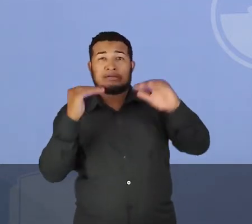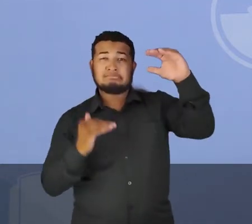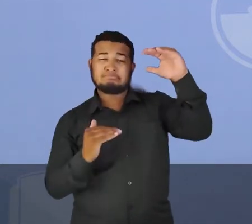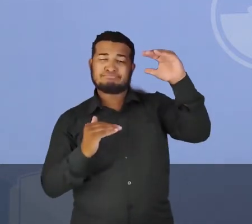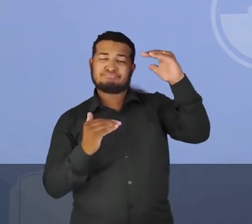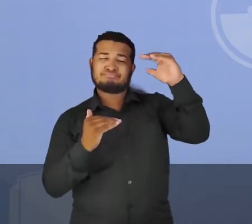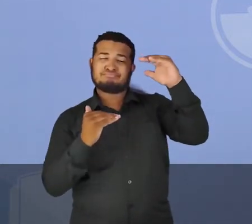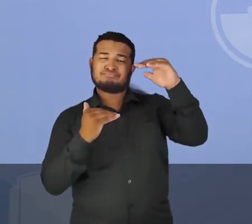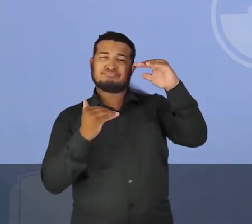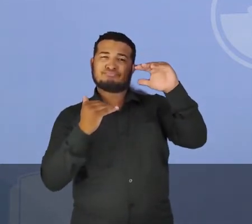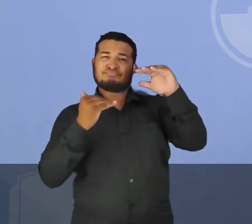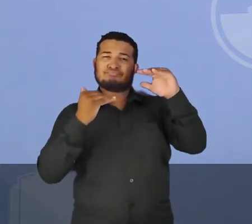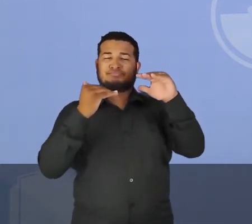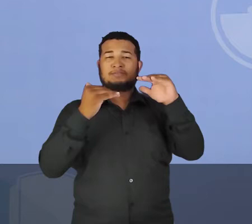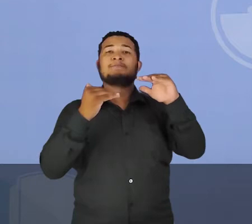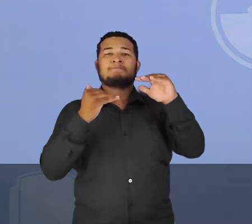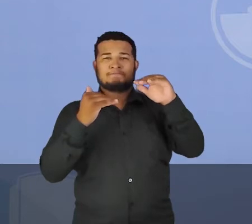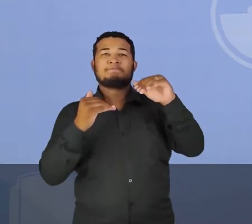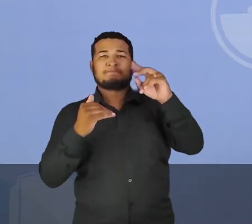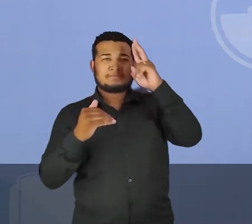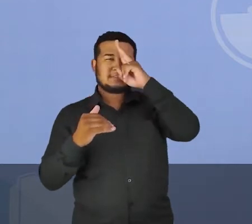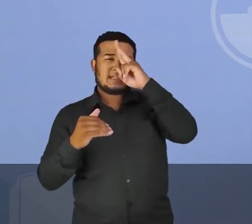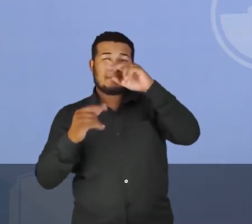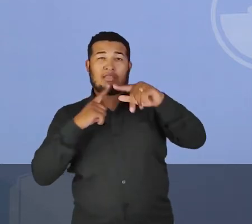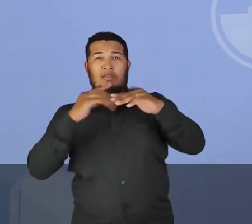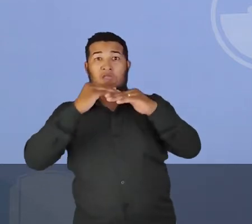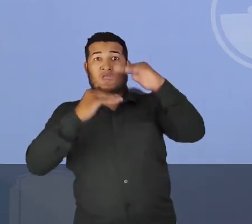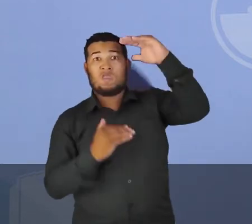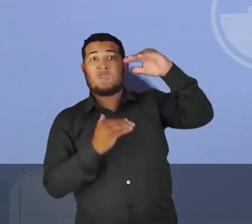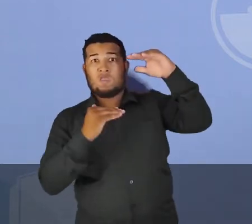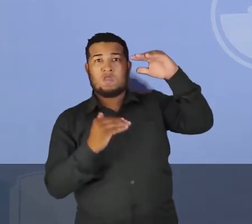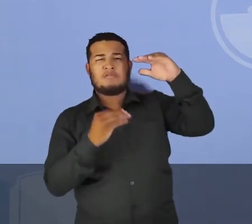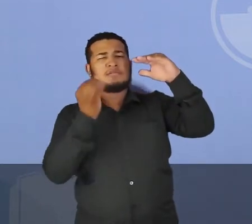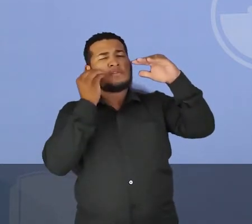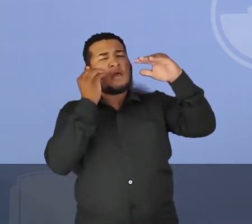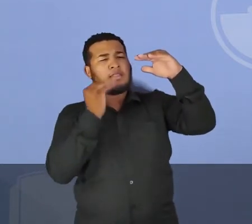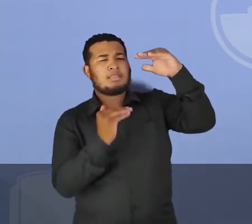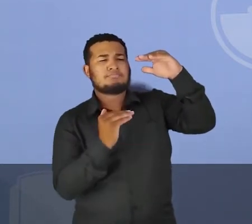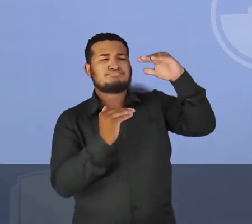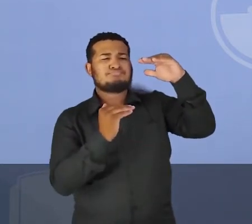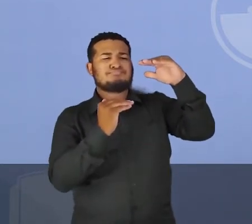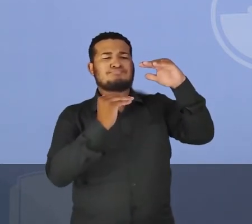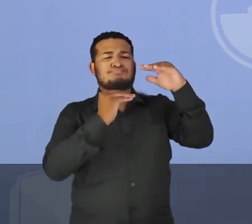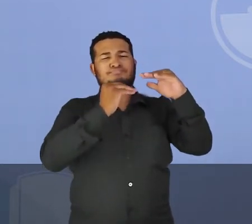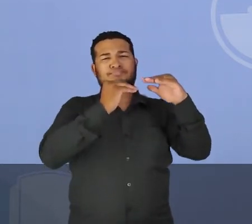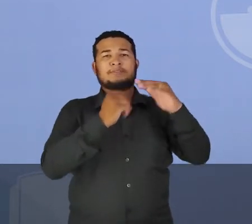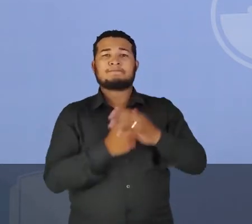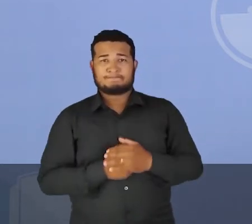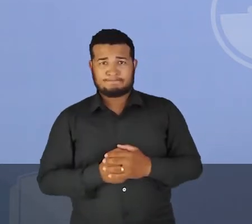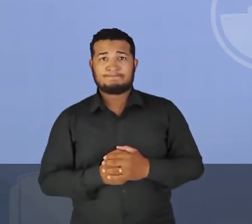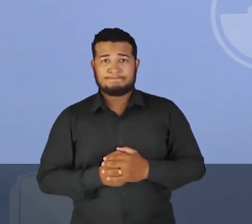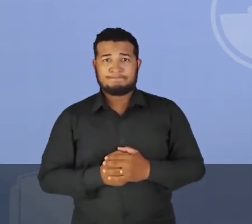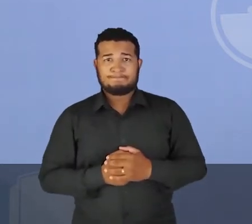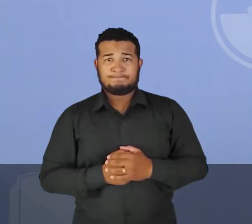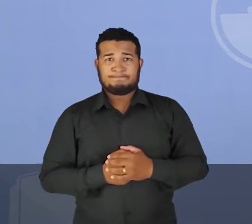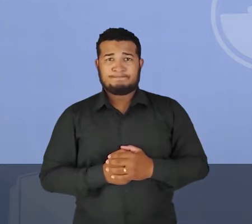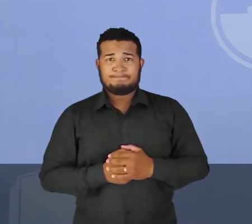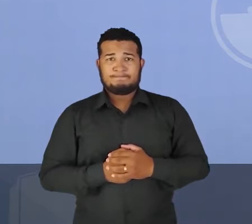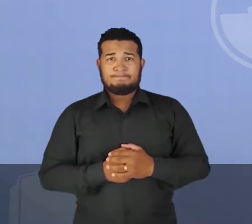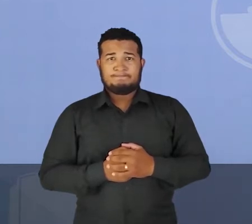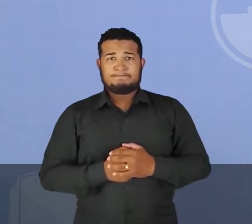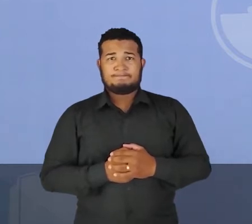aquele gap, né? Aquela desigualdade que a gente viu lá naquele slide anterior que falou do acesso do